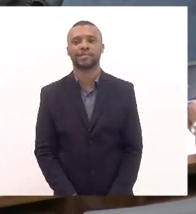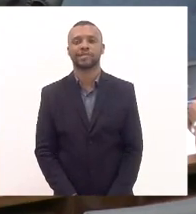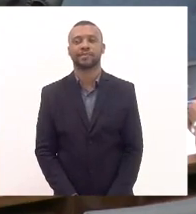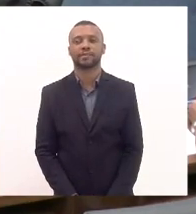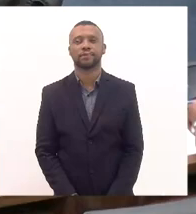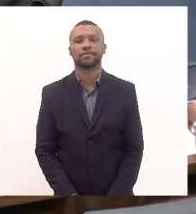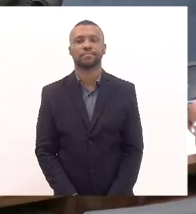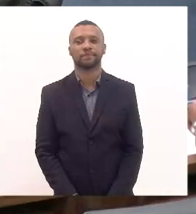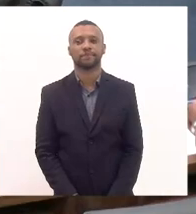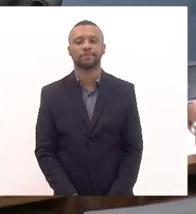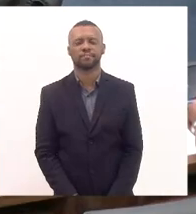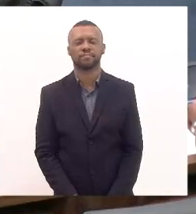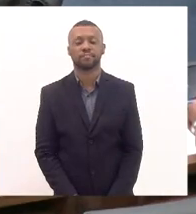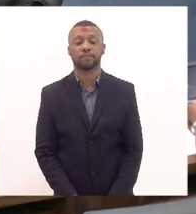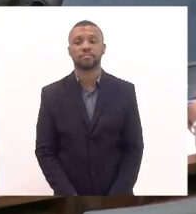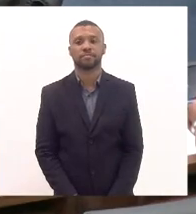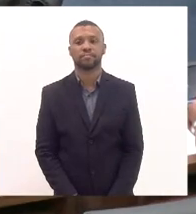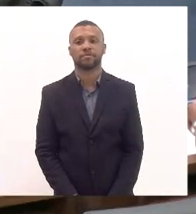G1